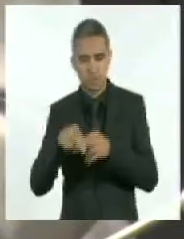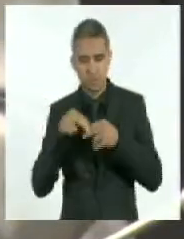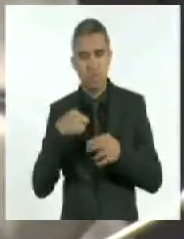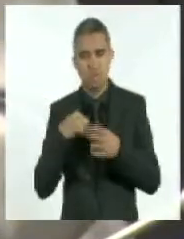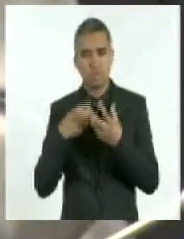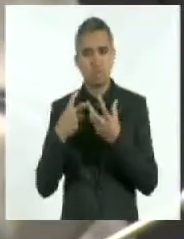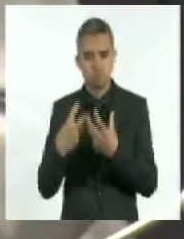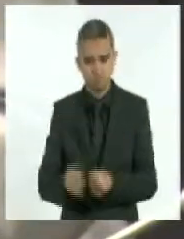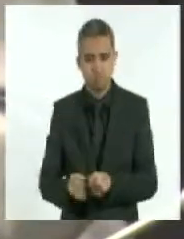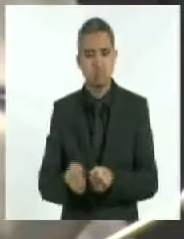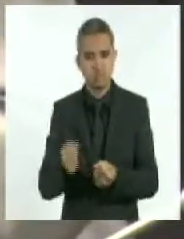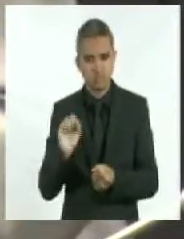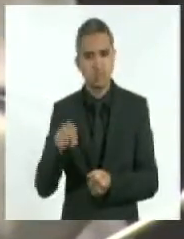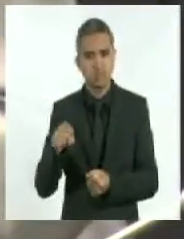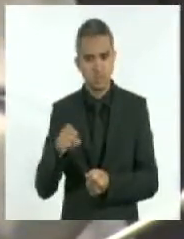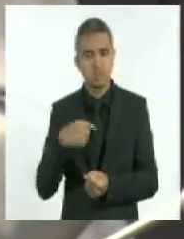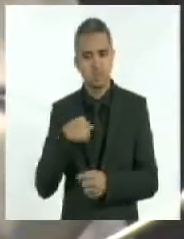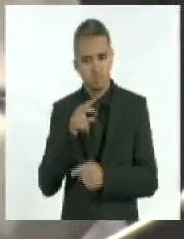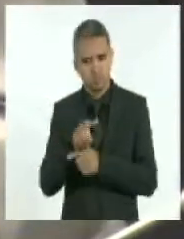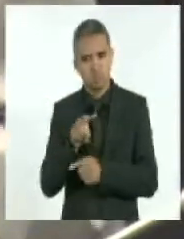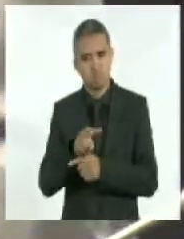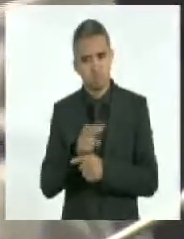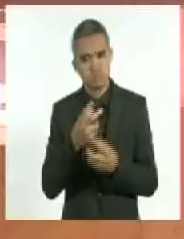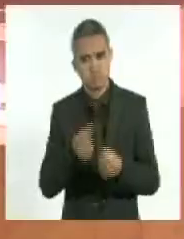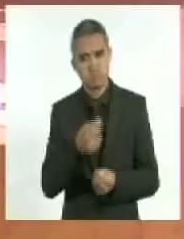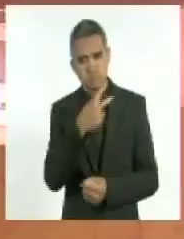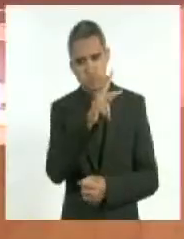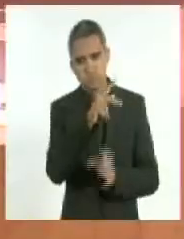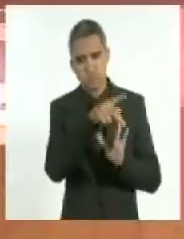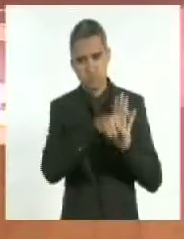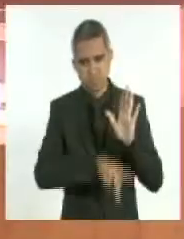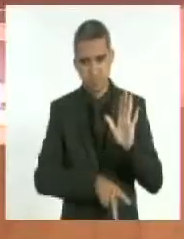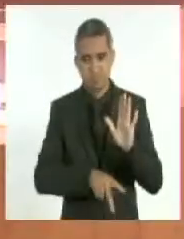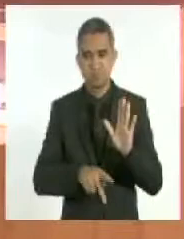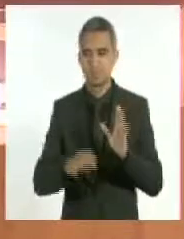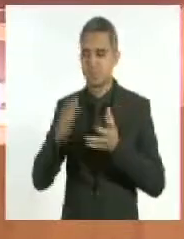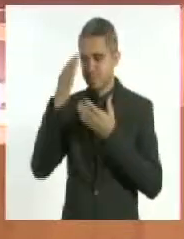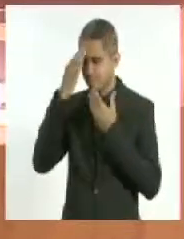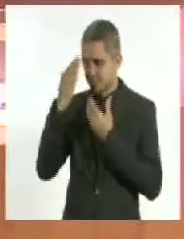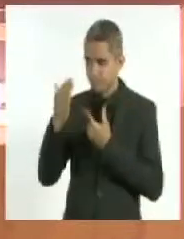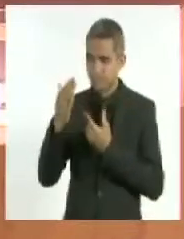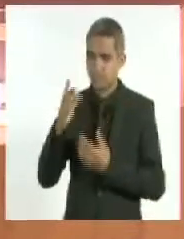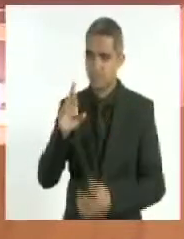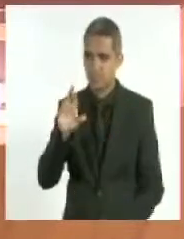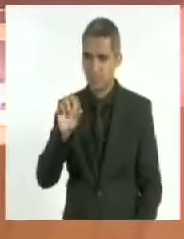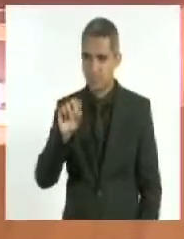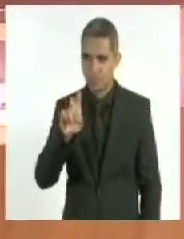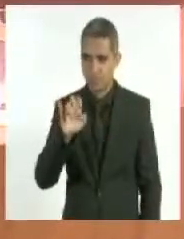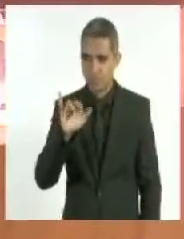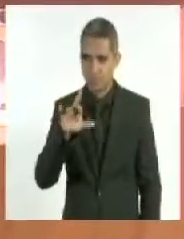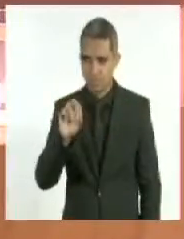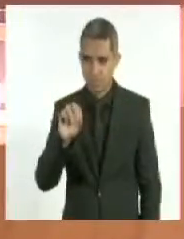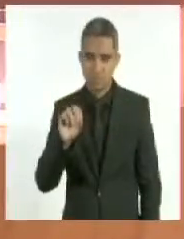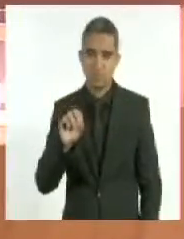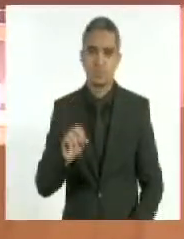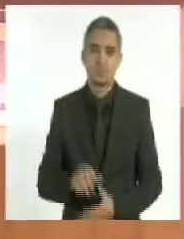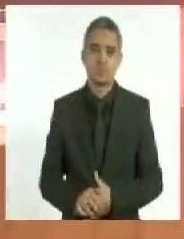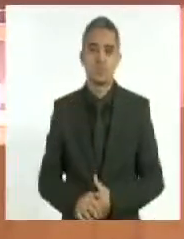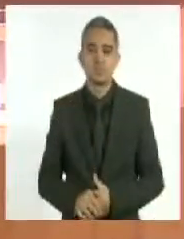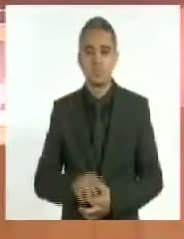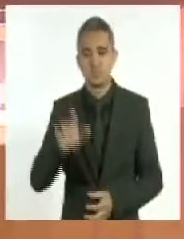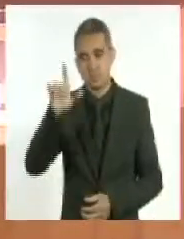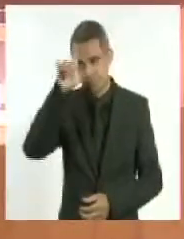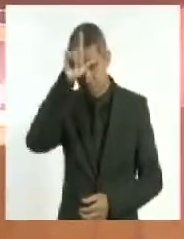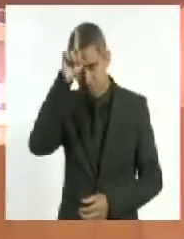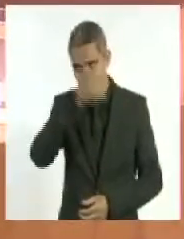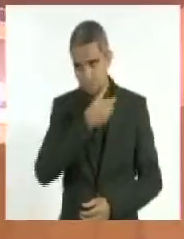Um forte defensor do seu projeto. Muito obrigado. Muito obrigado, deputado Rogério Cafeteira, líder do governo. Em relação aos questionamentos